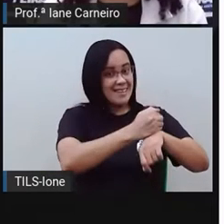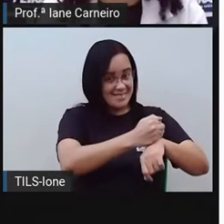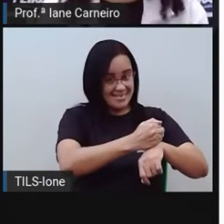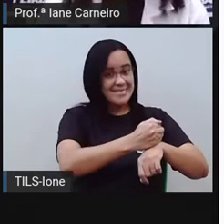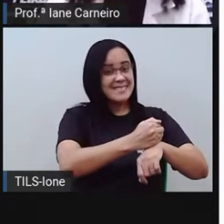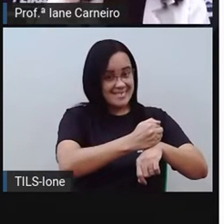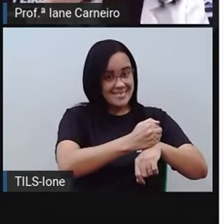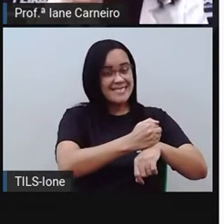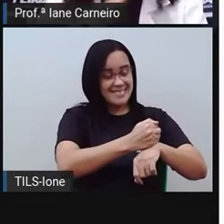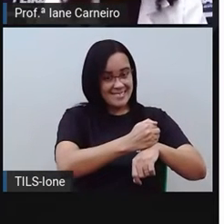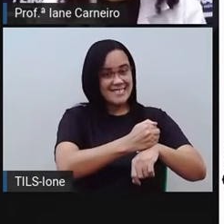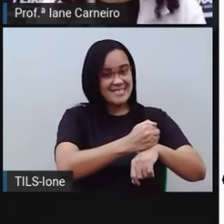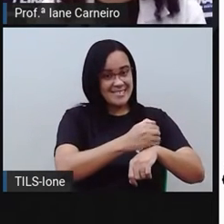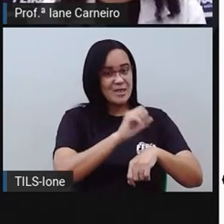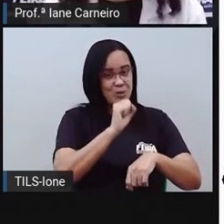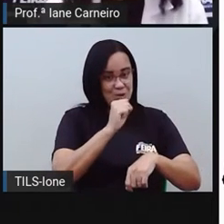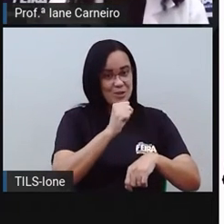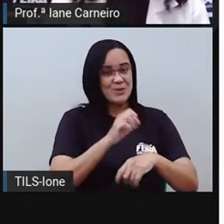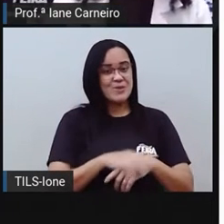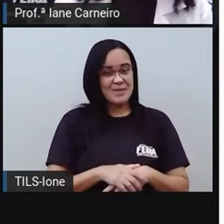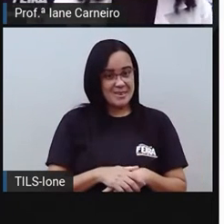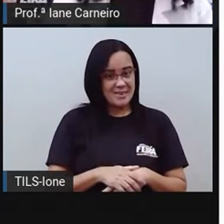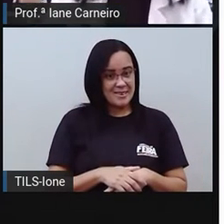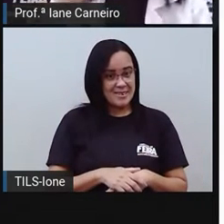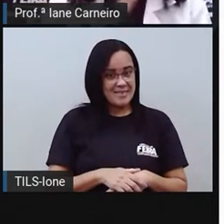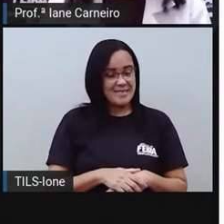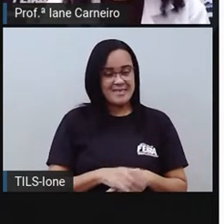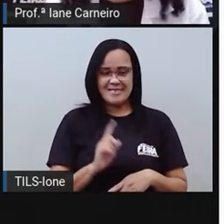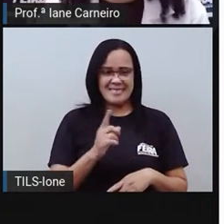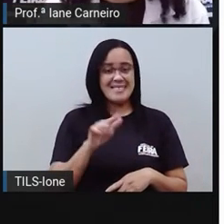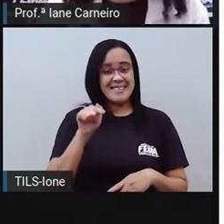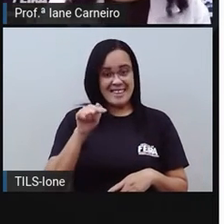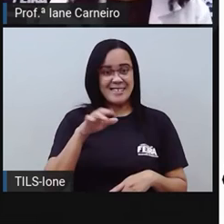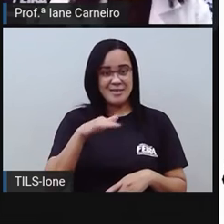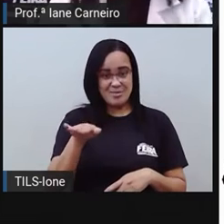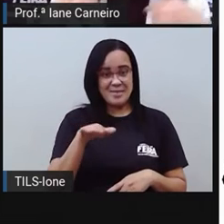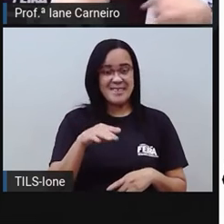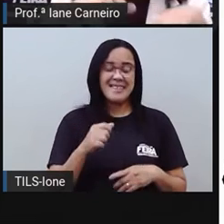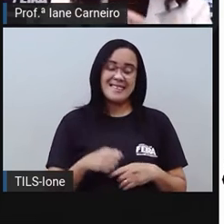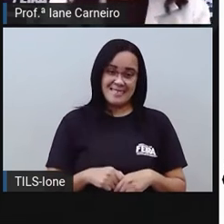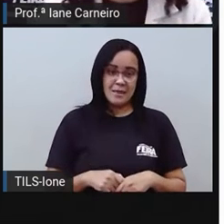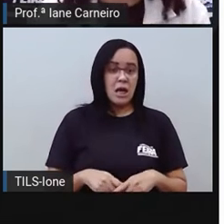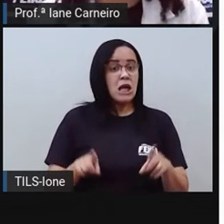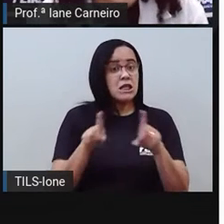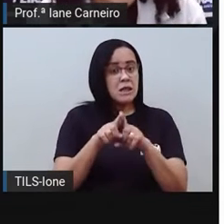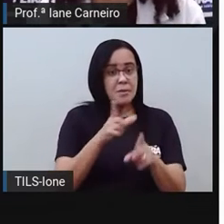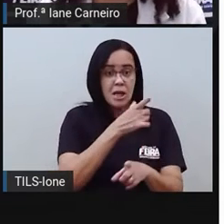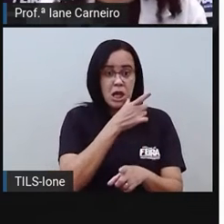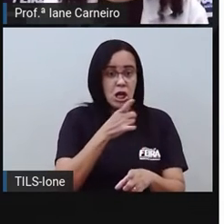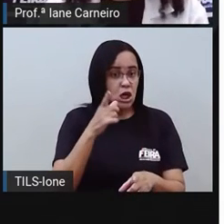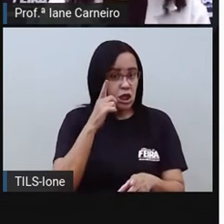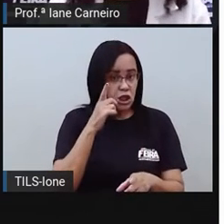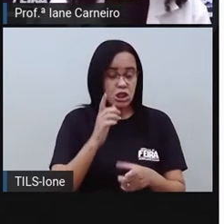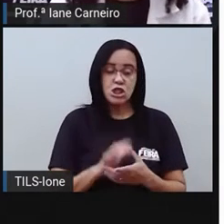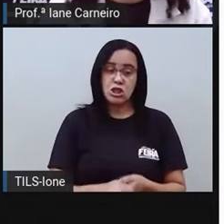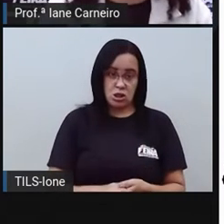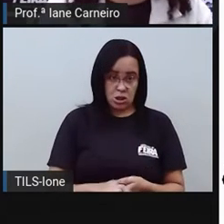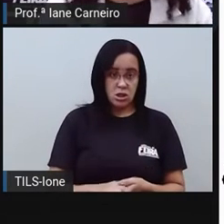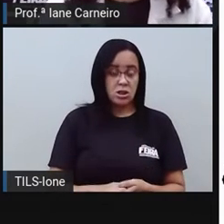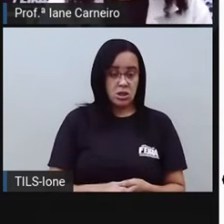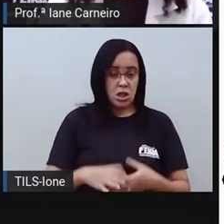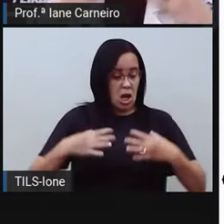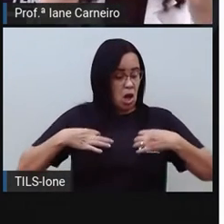entrar. A hora de saída também não pode mudar. A hora do recreio, o uso da farda, não pode